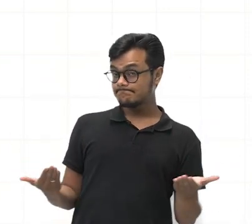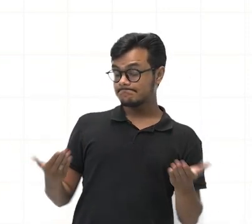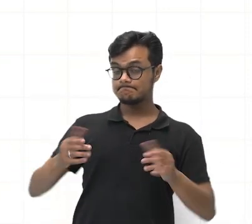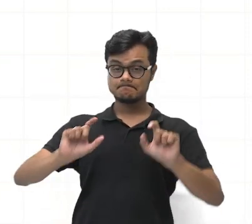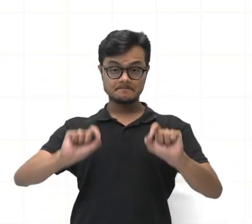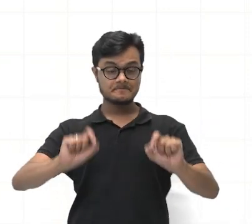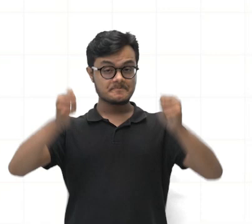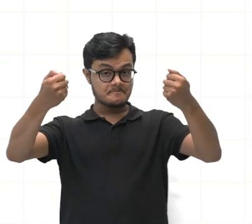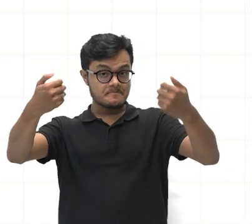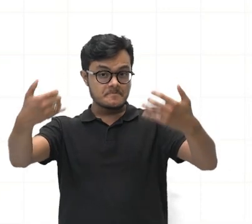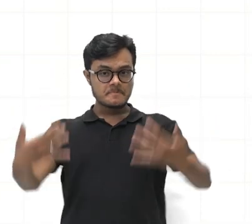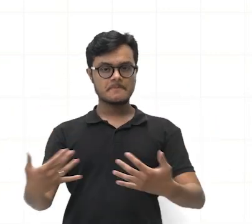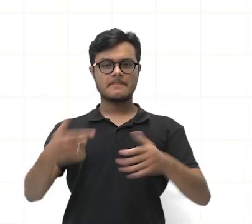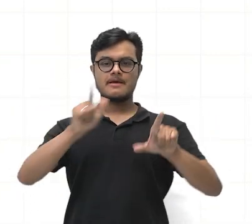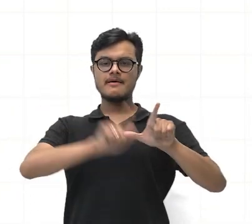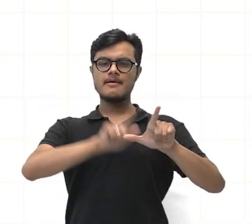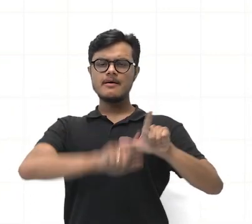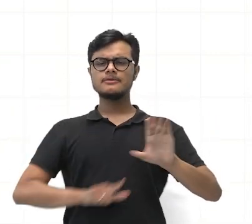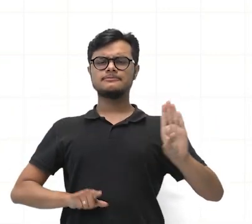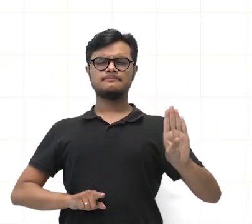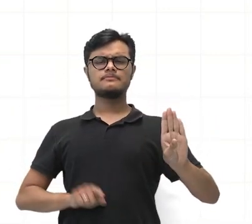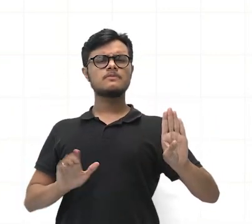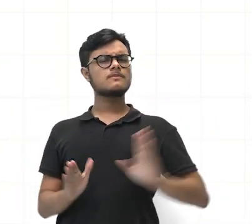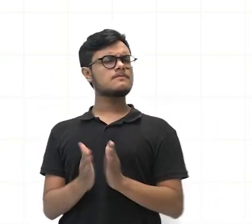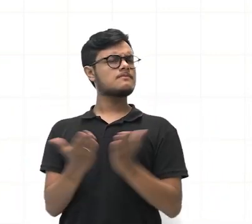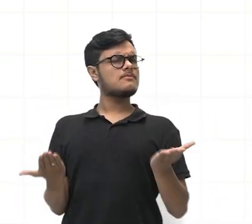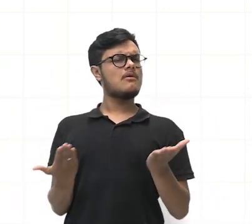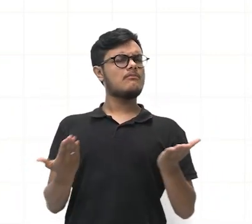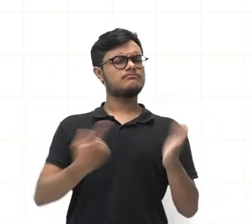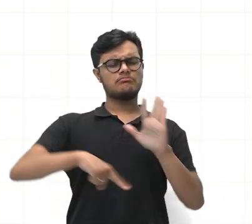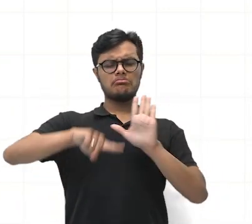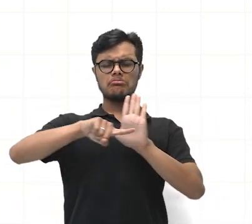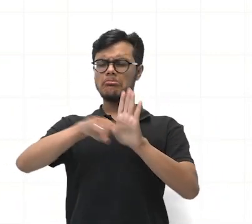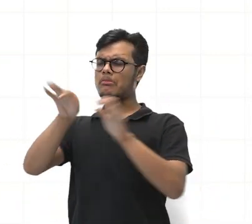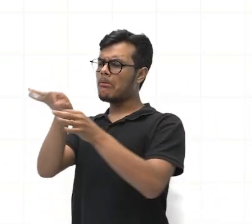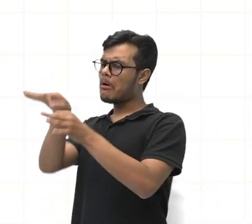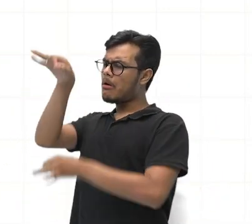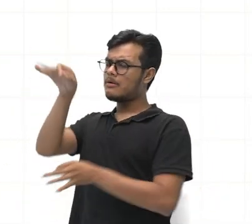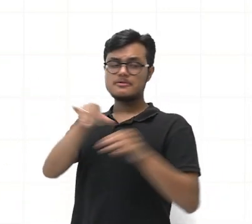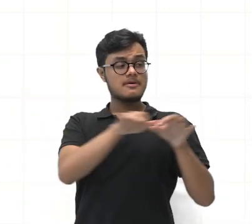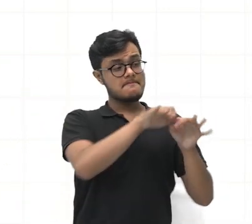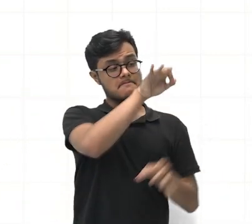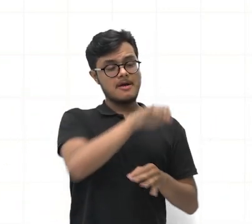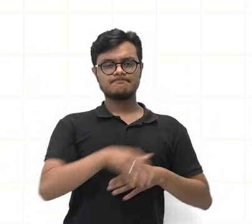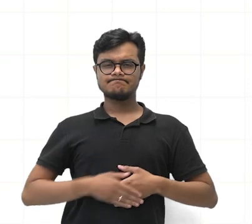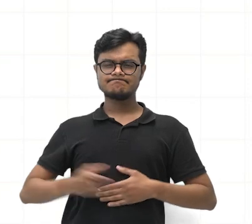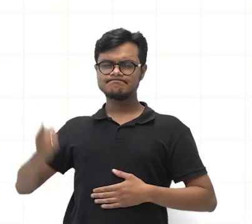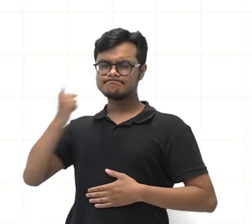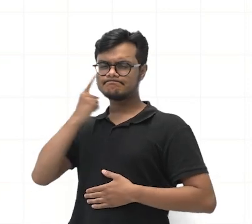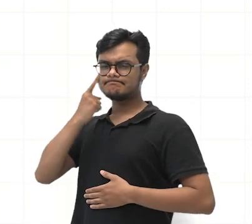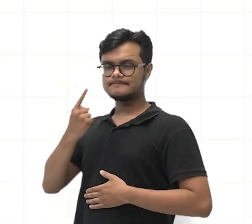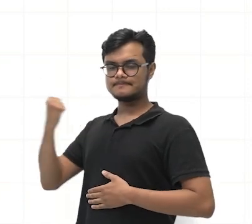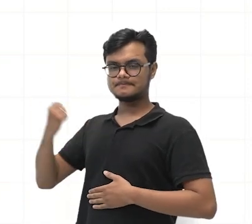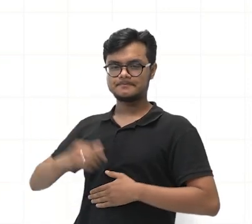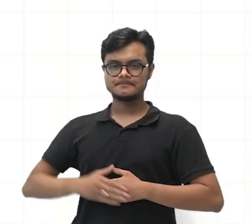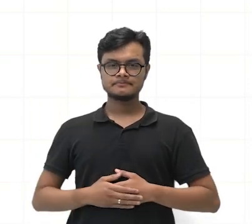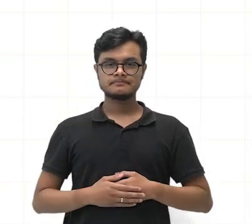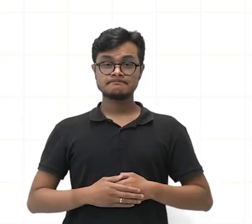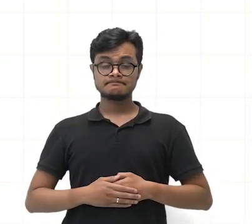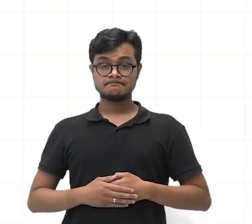veja só, na nossa letra B fala assim, né? Qual a diferença das alturas dos professores? Então, vem aqui comigo, vamos fazer aqui, ó,